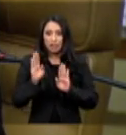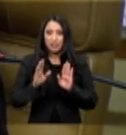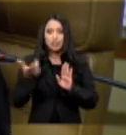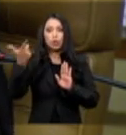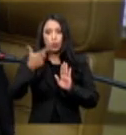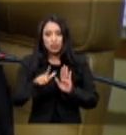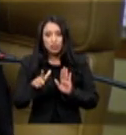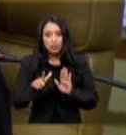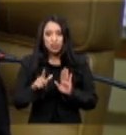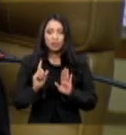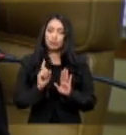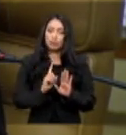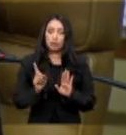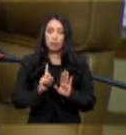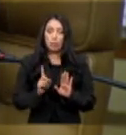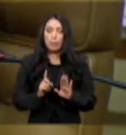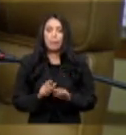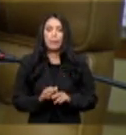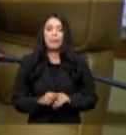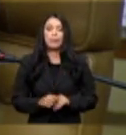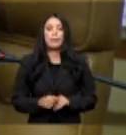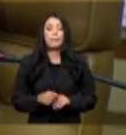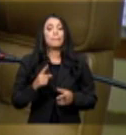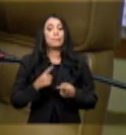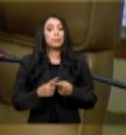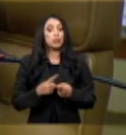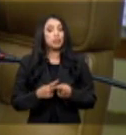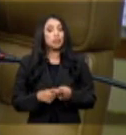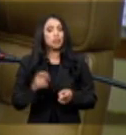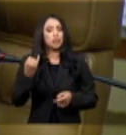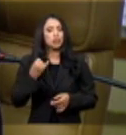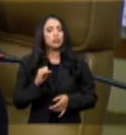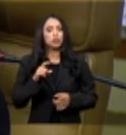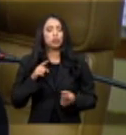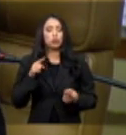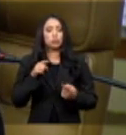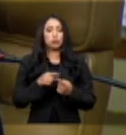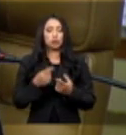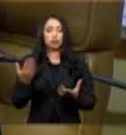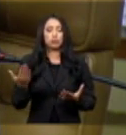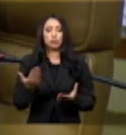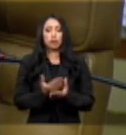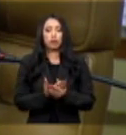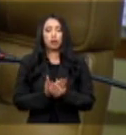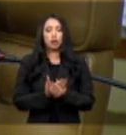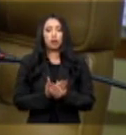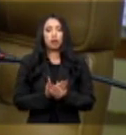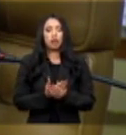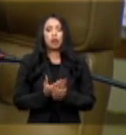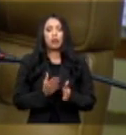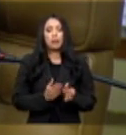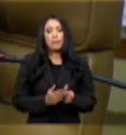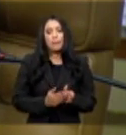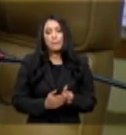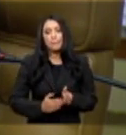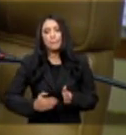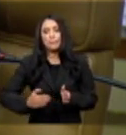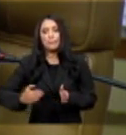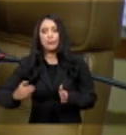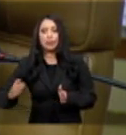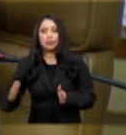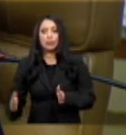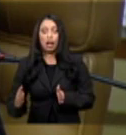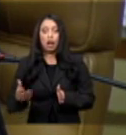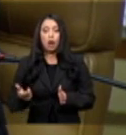anotar esse ponto, porque fosse objeto desta ação a prorrogação ou a antecipação,